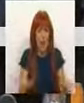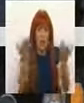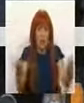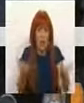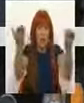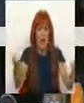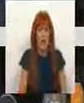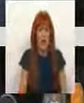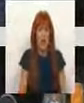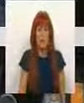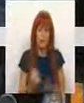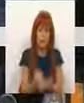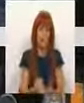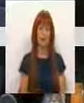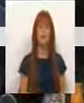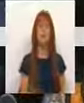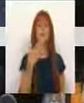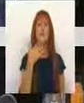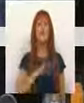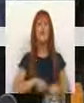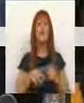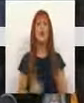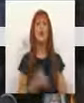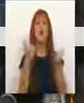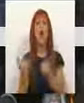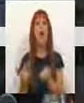Estas subvenções. Muito obrigada, Sr. Deputado. E agora o Sr.